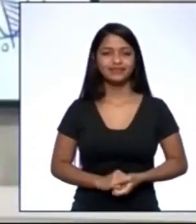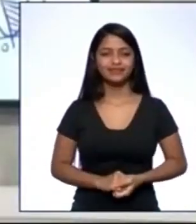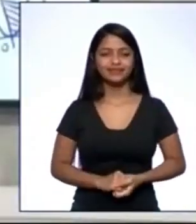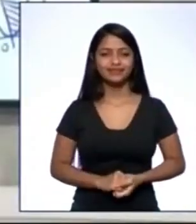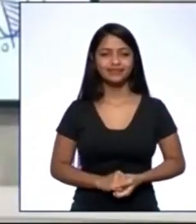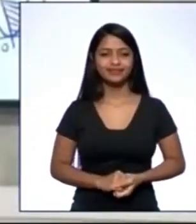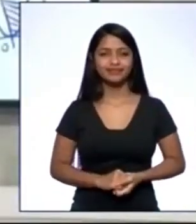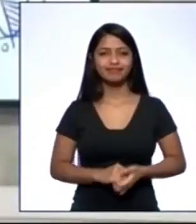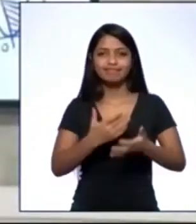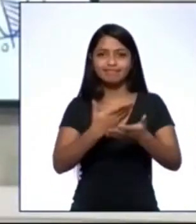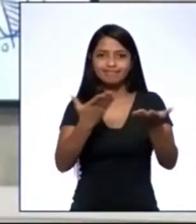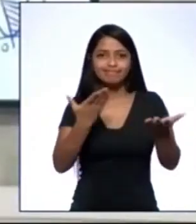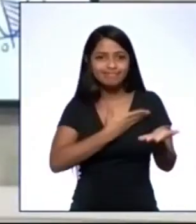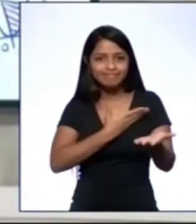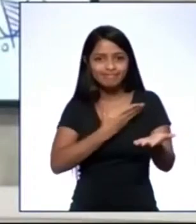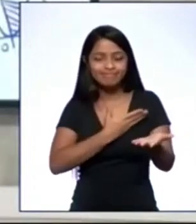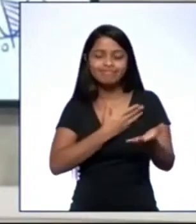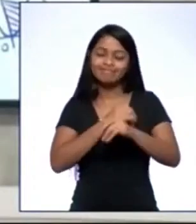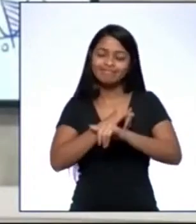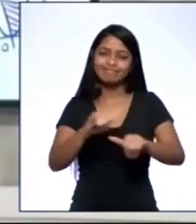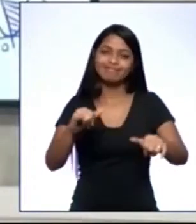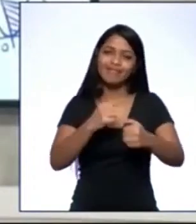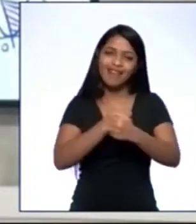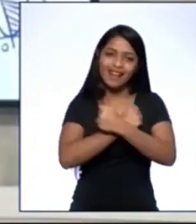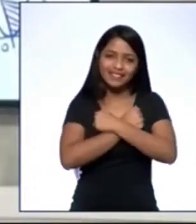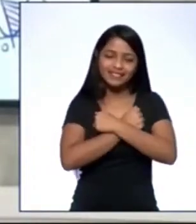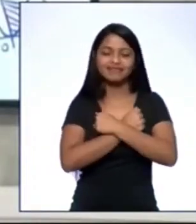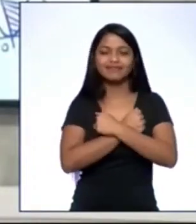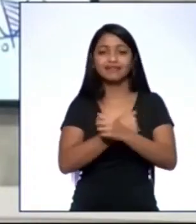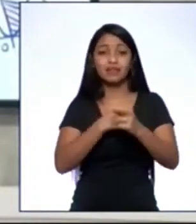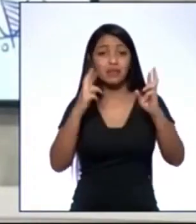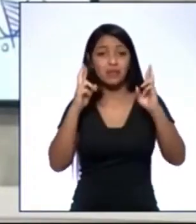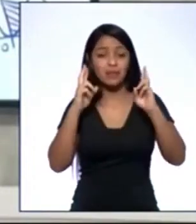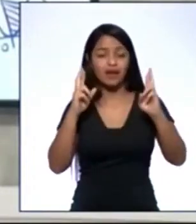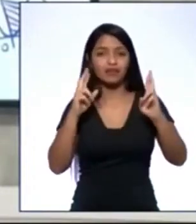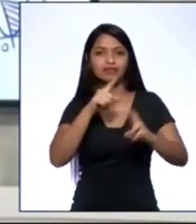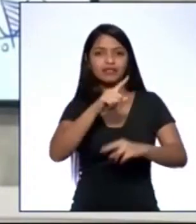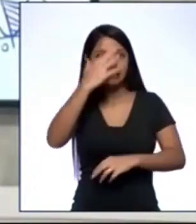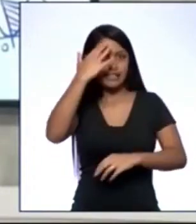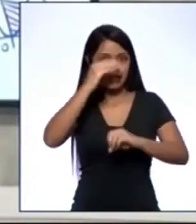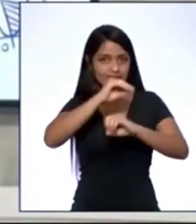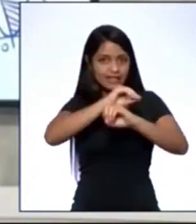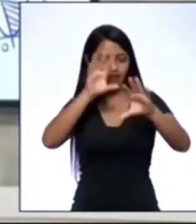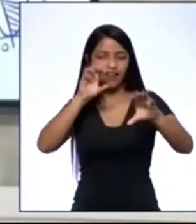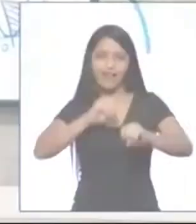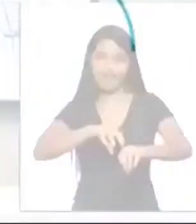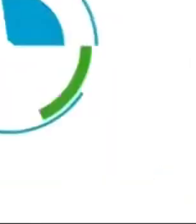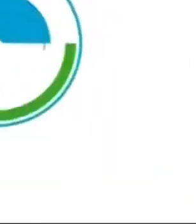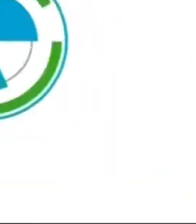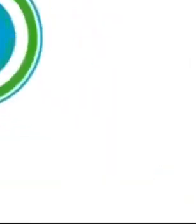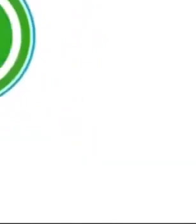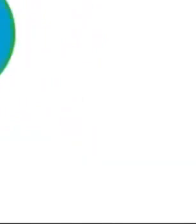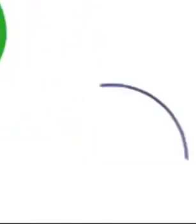Amigos, grande abraço para vocês. Espero que vocês tenham curtido aí e entendido a aula. Tá bom?